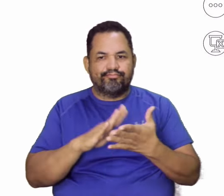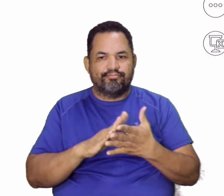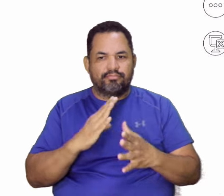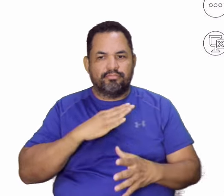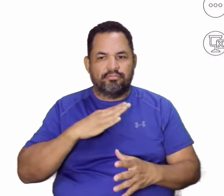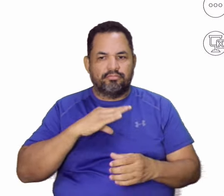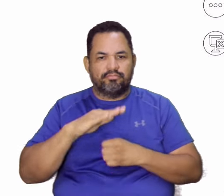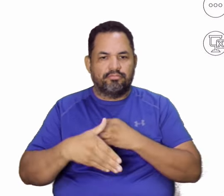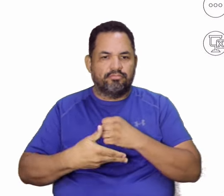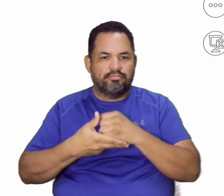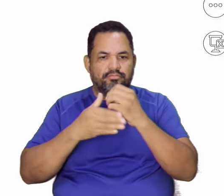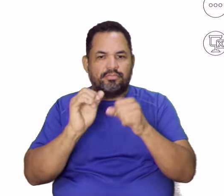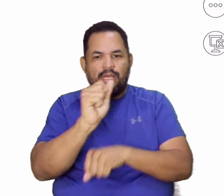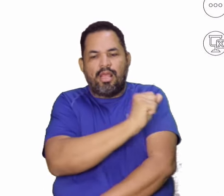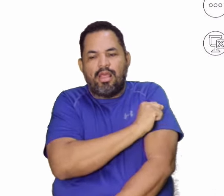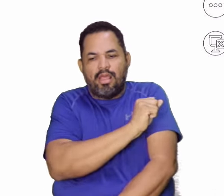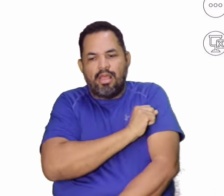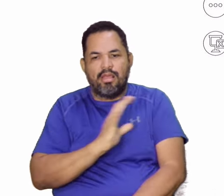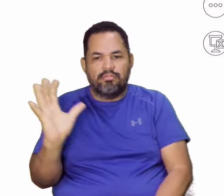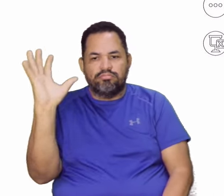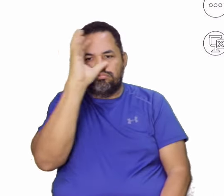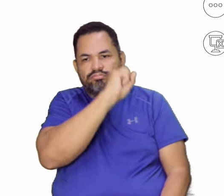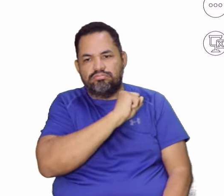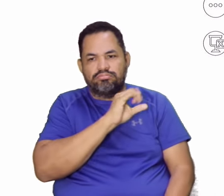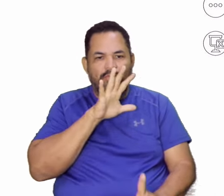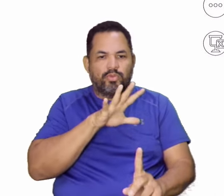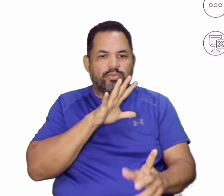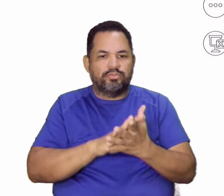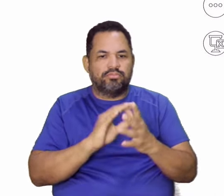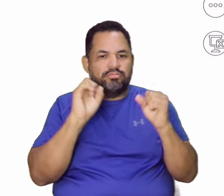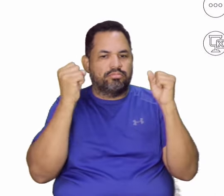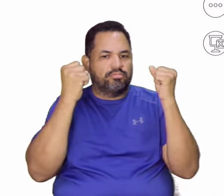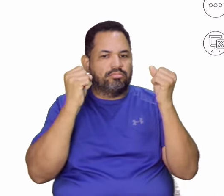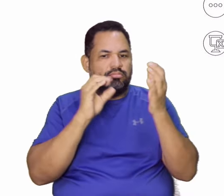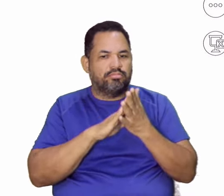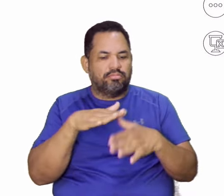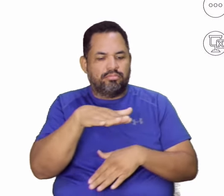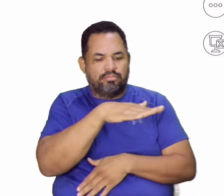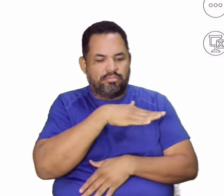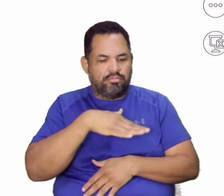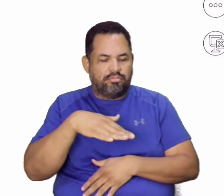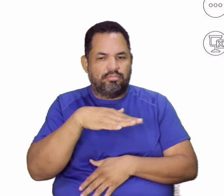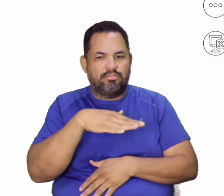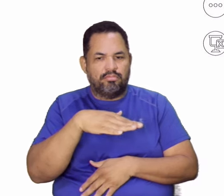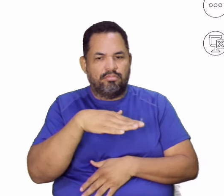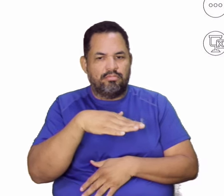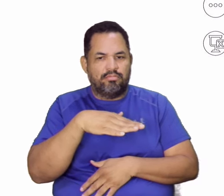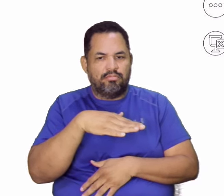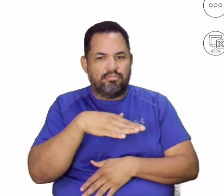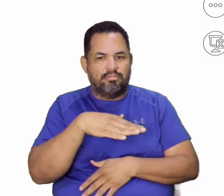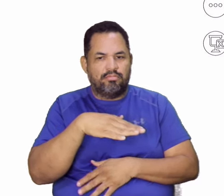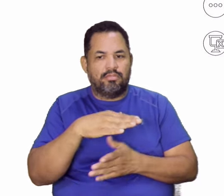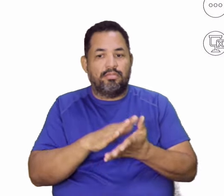sustentáveis os estudantes aprendem sobre o impacto das atividades físicas no meio ambiente